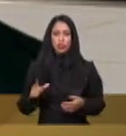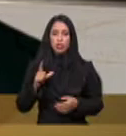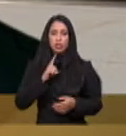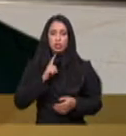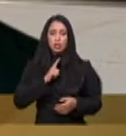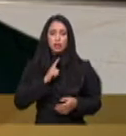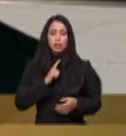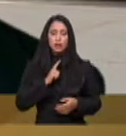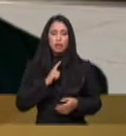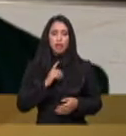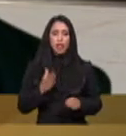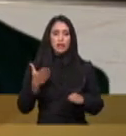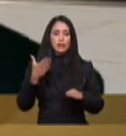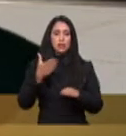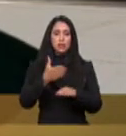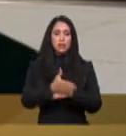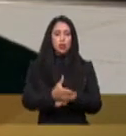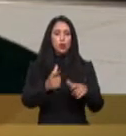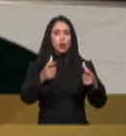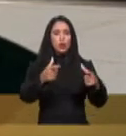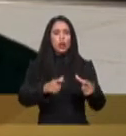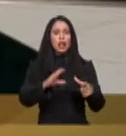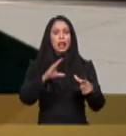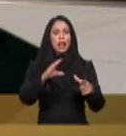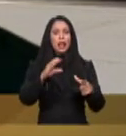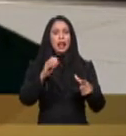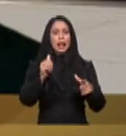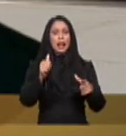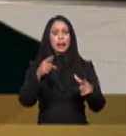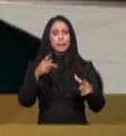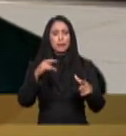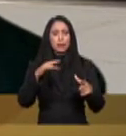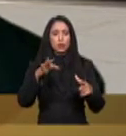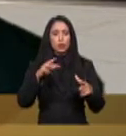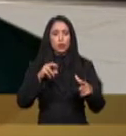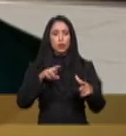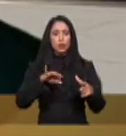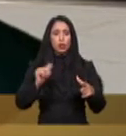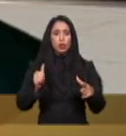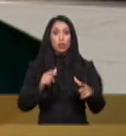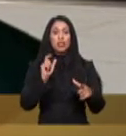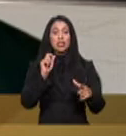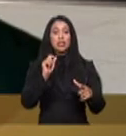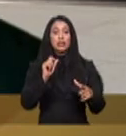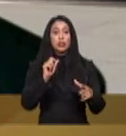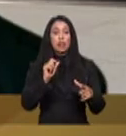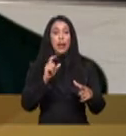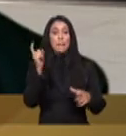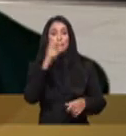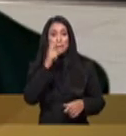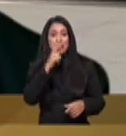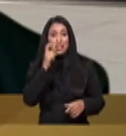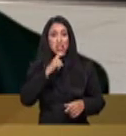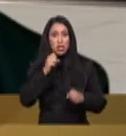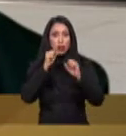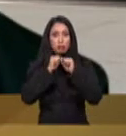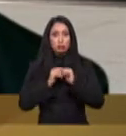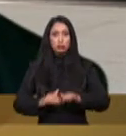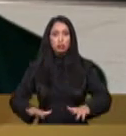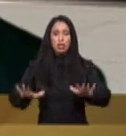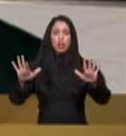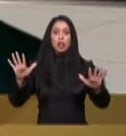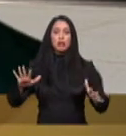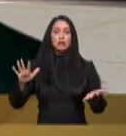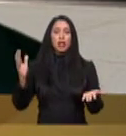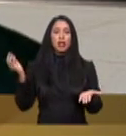do Capitólio, resultado da chamada Big Lie, a grande mentira, sobre a lisura da eleição nos Estados